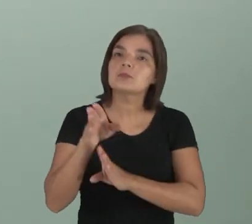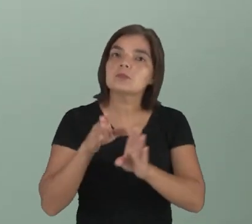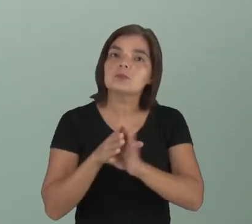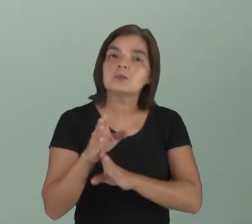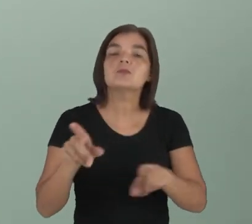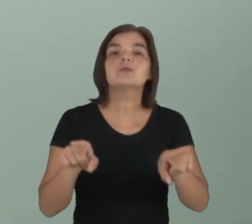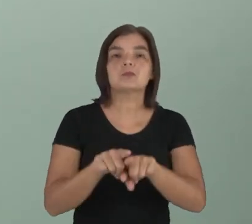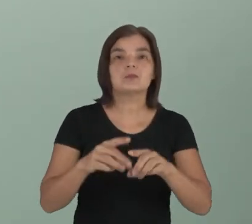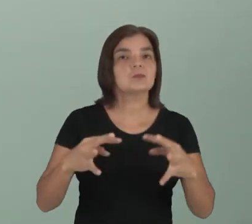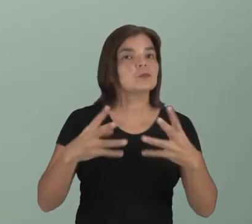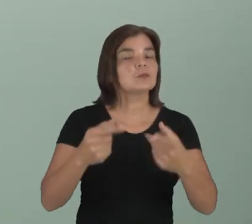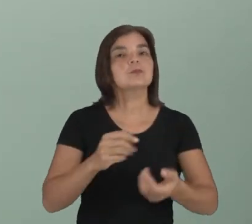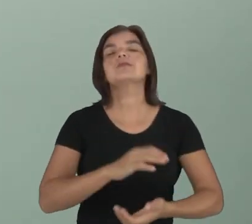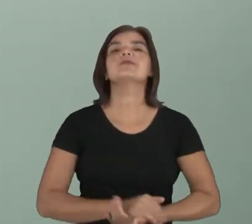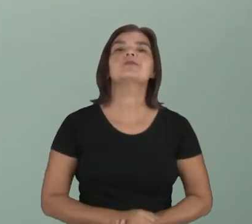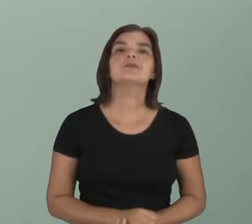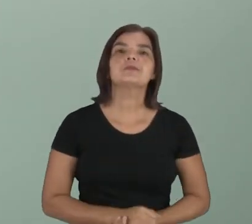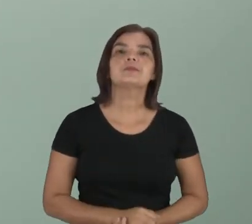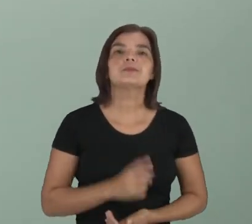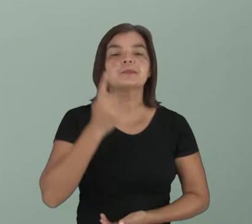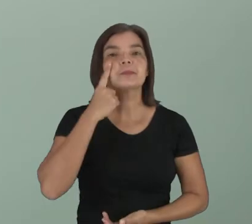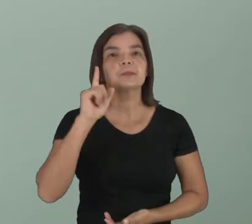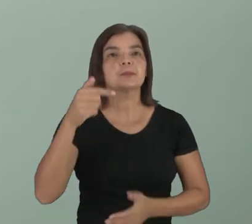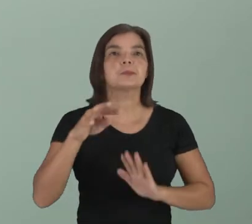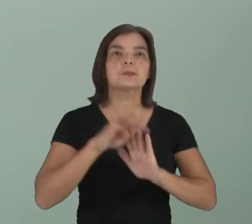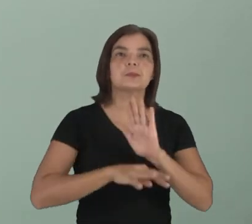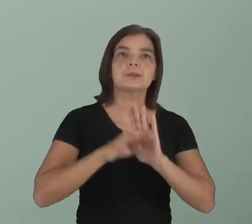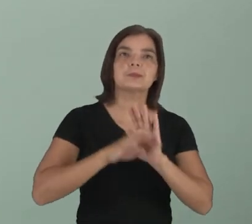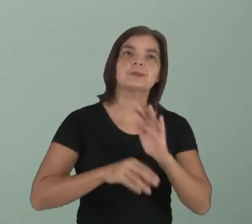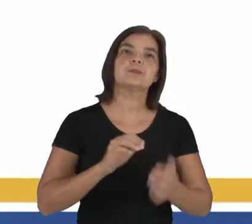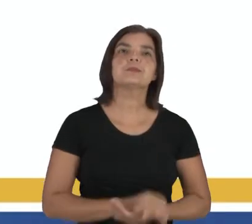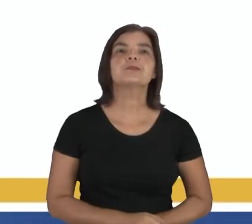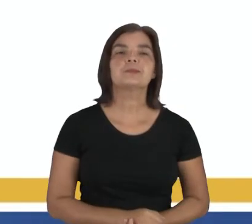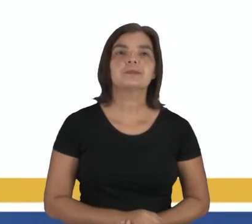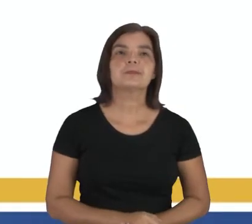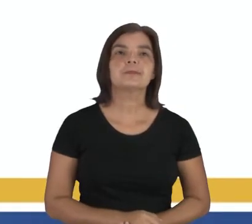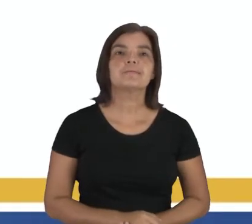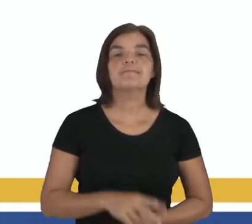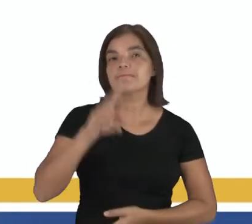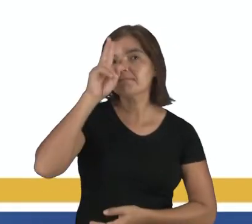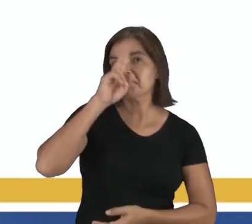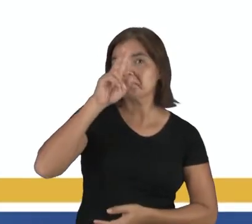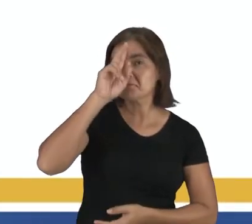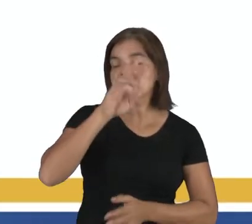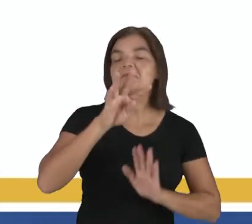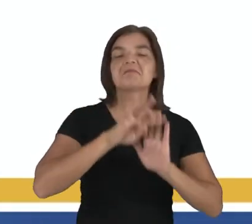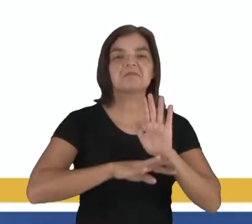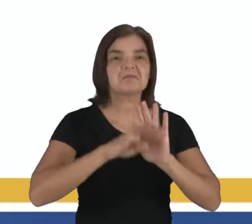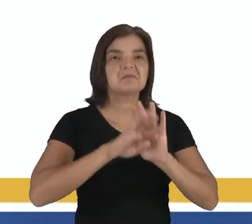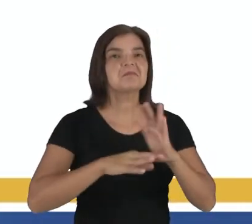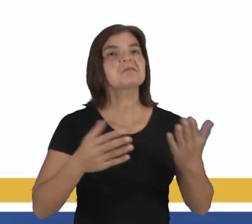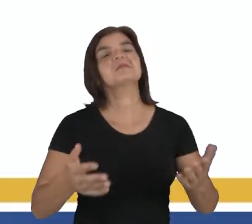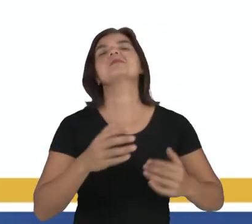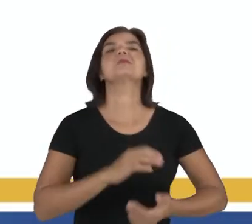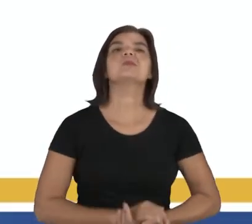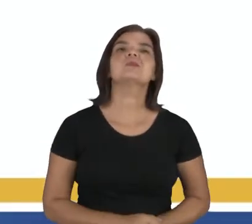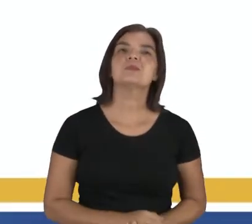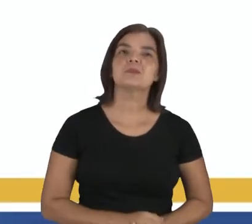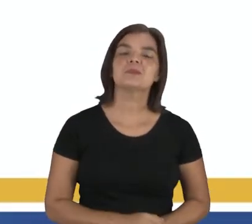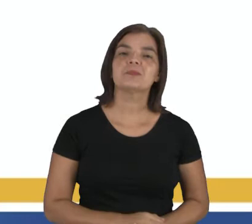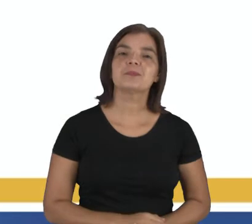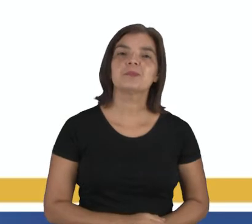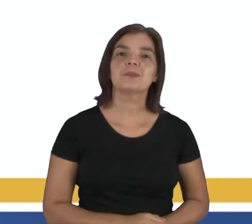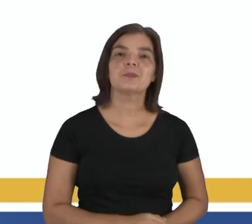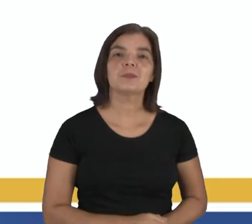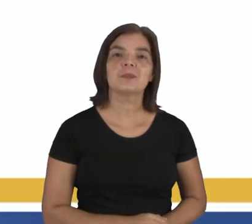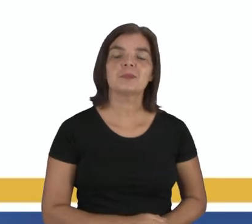informar, né? Tudo isso. Vamos a outro texto? Estamos aí relembrando muitos textos, não é verdade? Texto